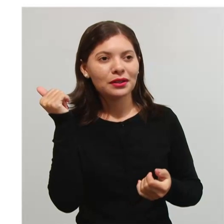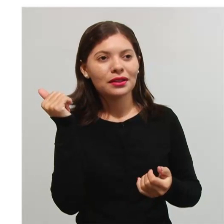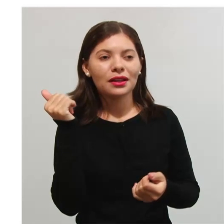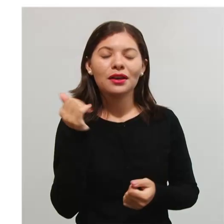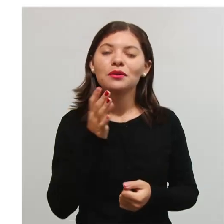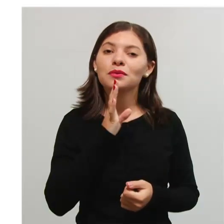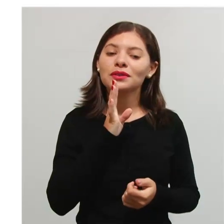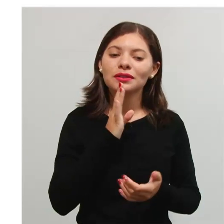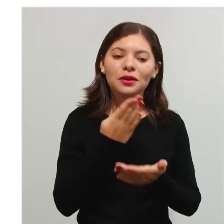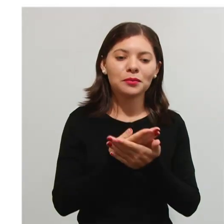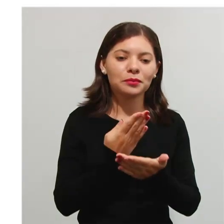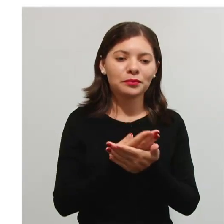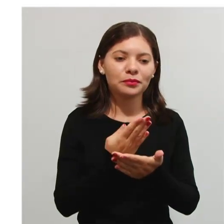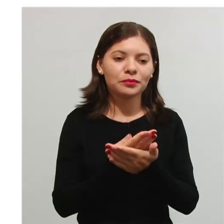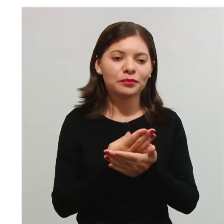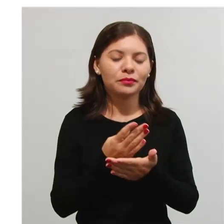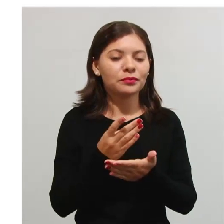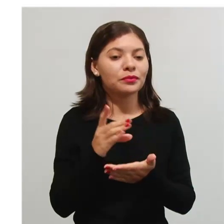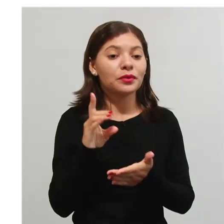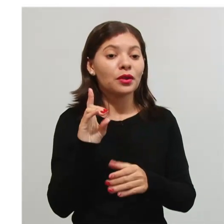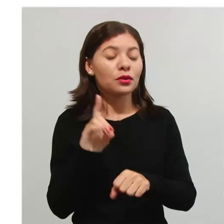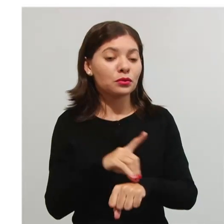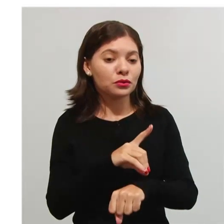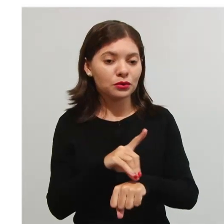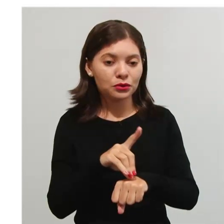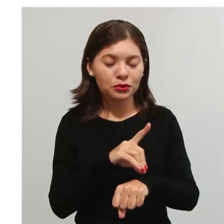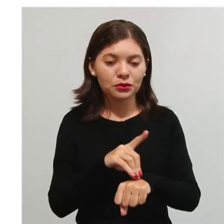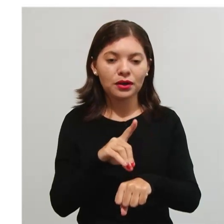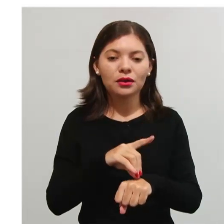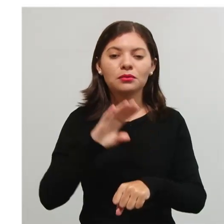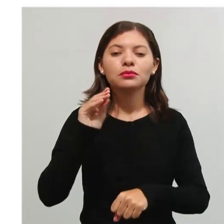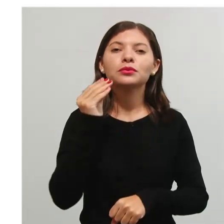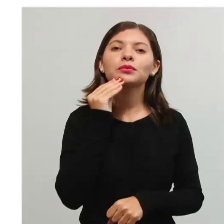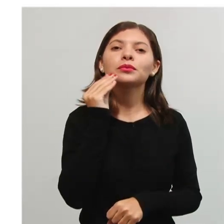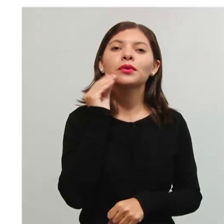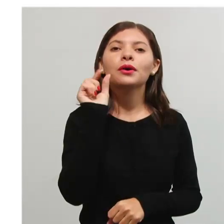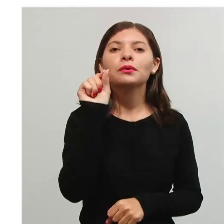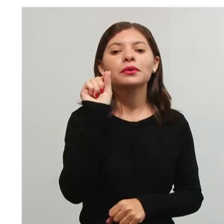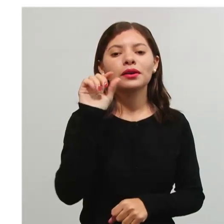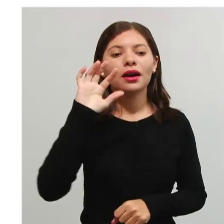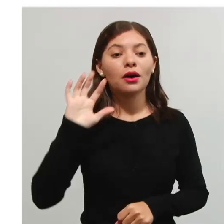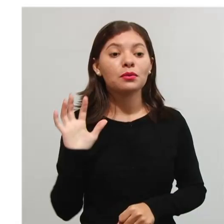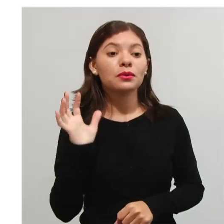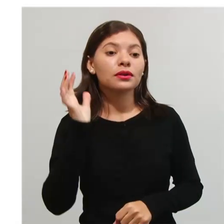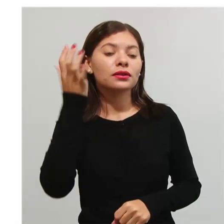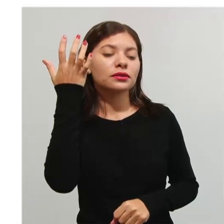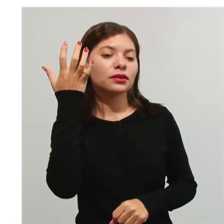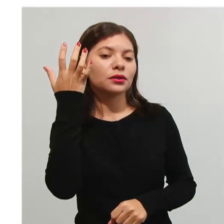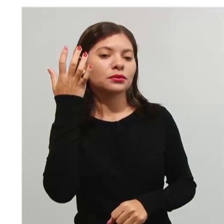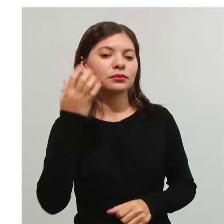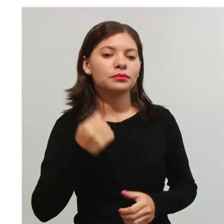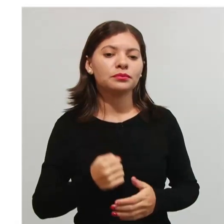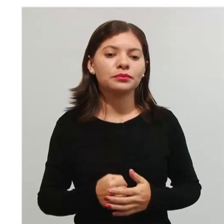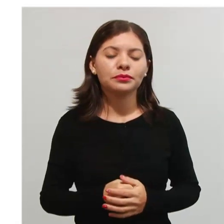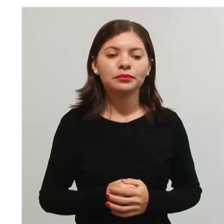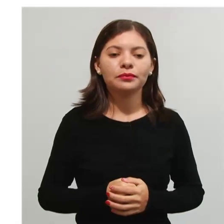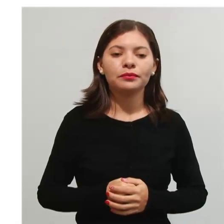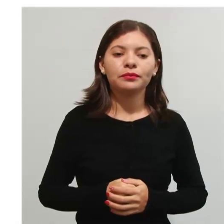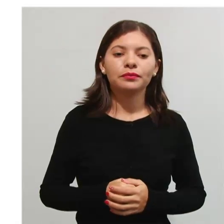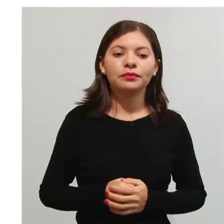isso. No nosso dicionário Aurélio, oportunidade é a ocasião, ensejo, lance